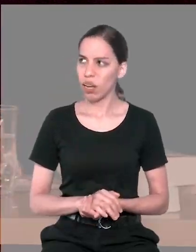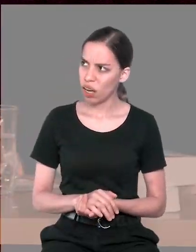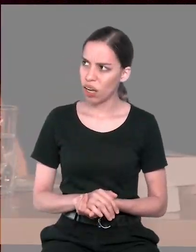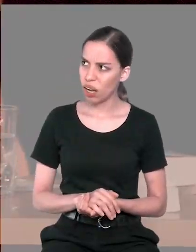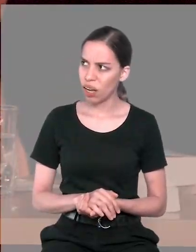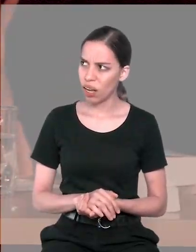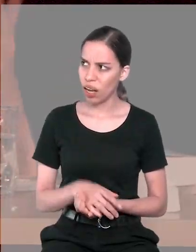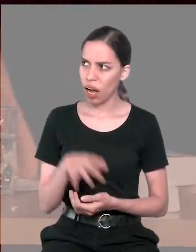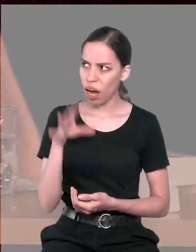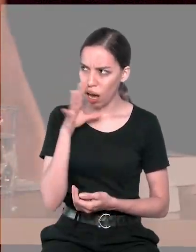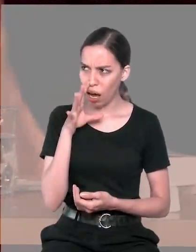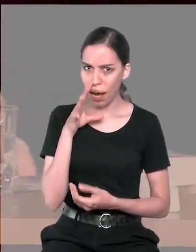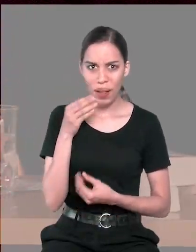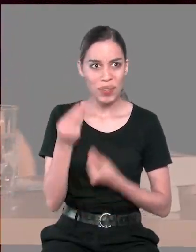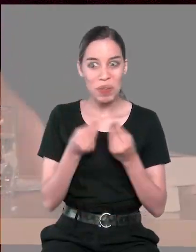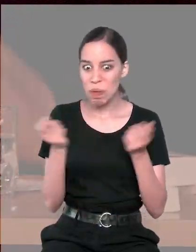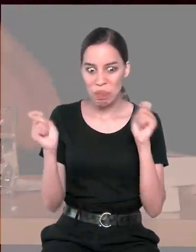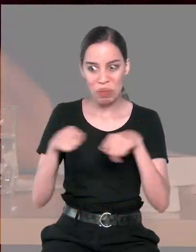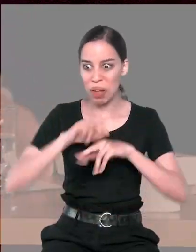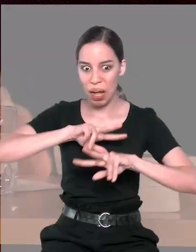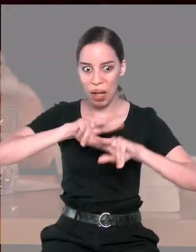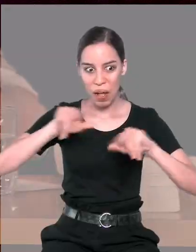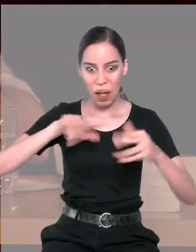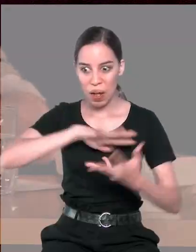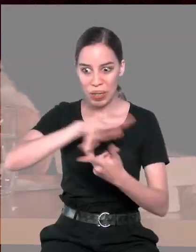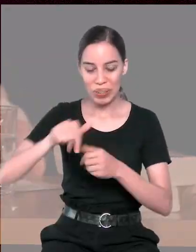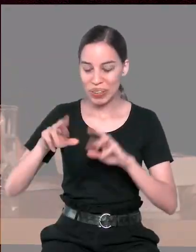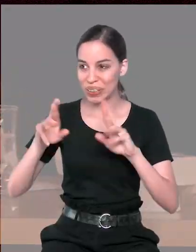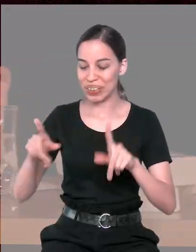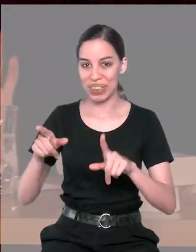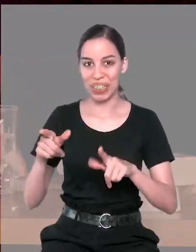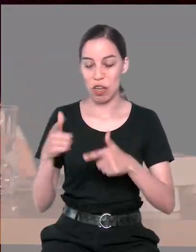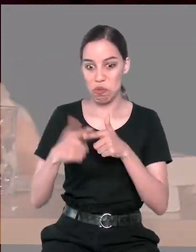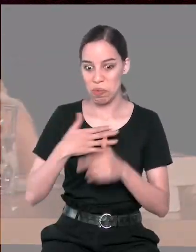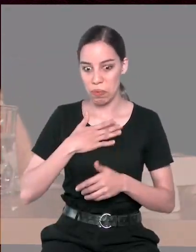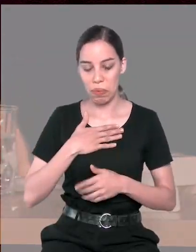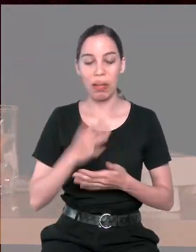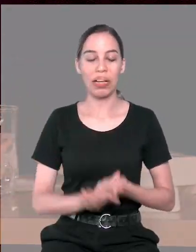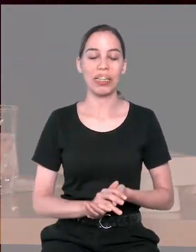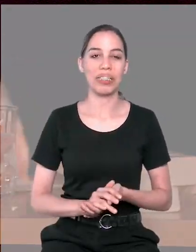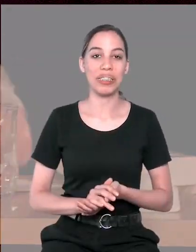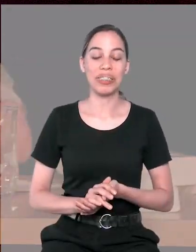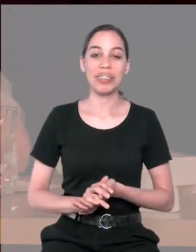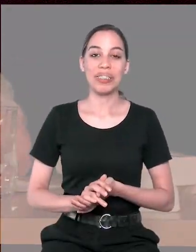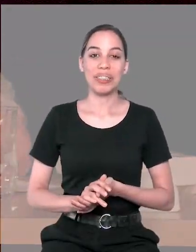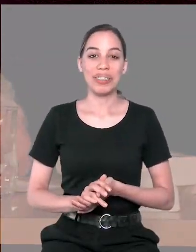Porque o Valéry, essa é a fascinação dele, as ideias, as possibilidades, os mundos, mas isso nunca foi um problema para mim, né?